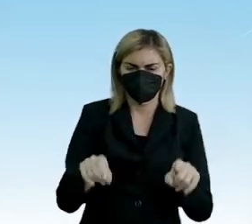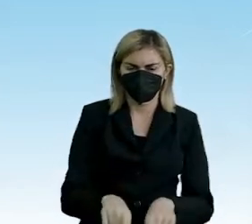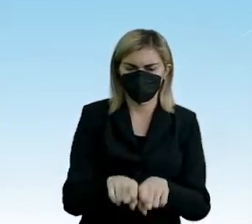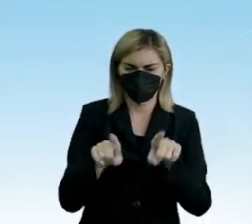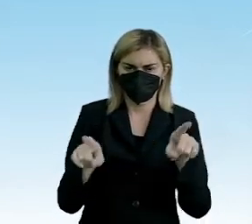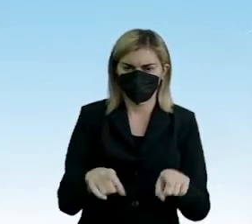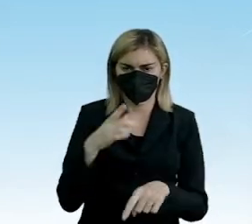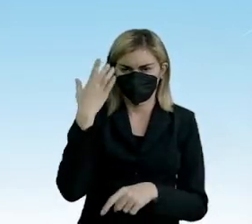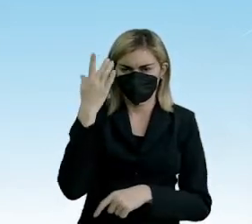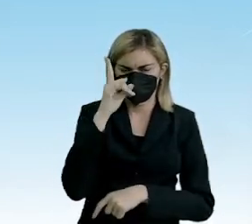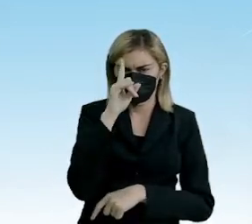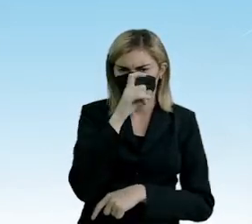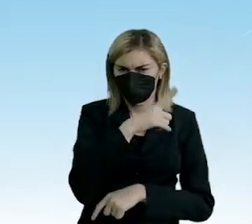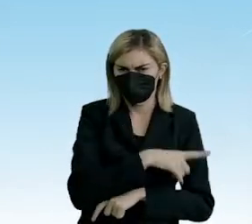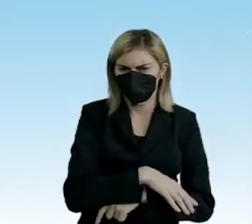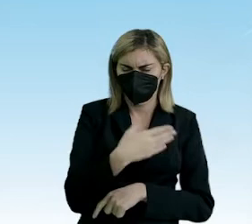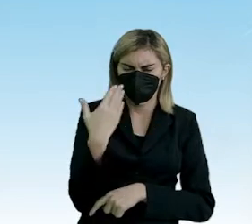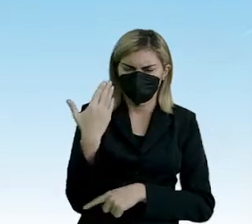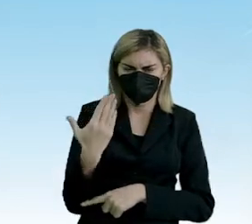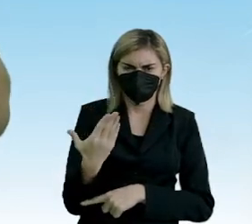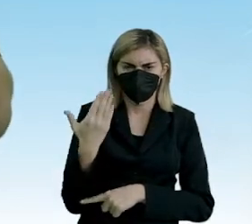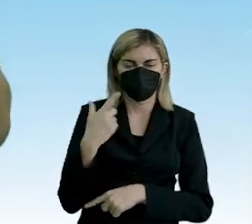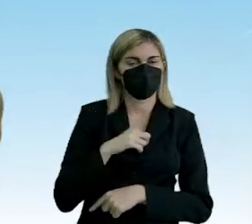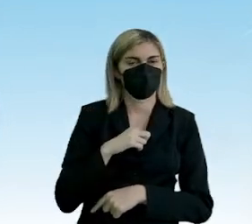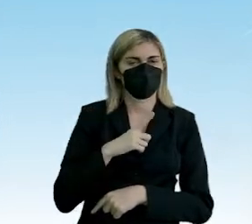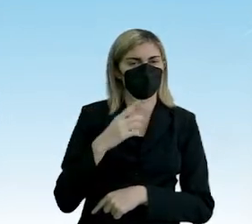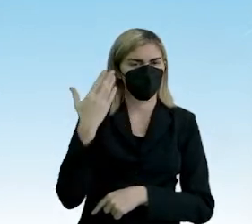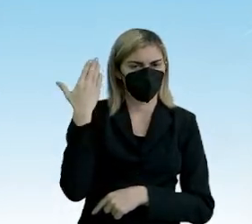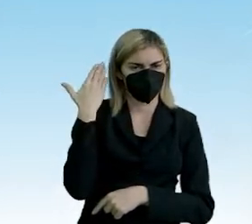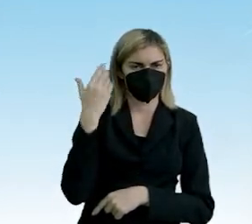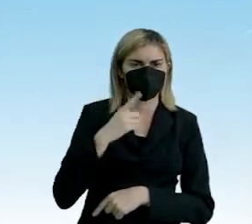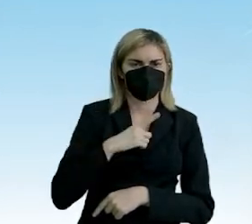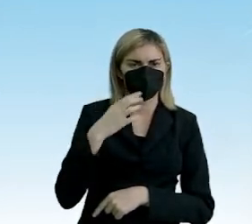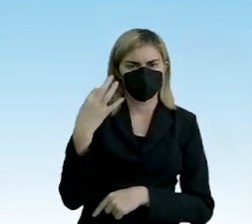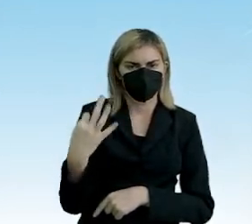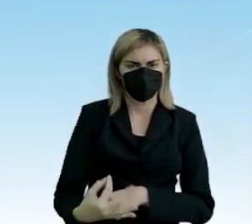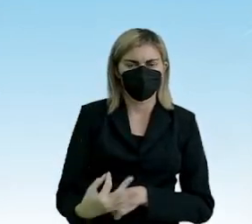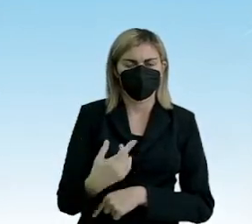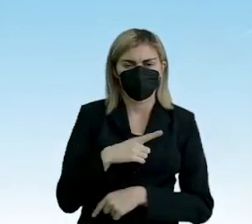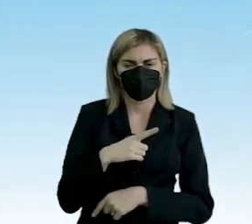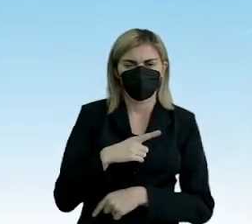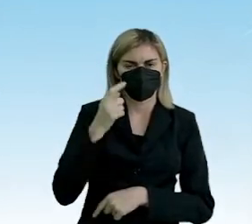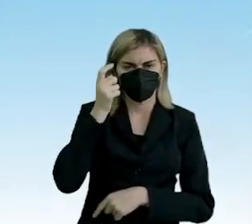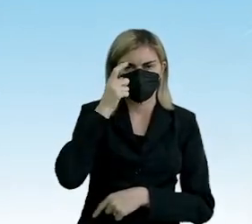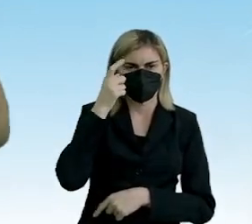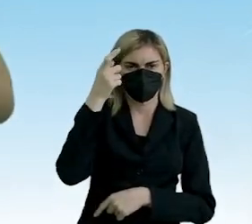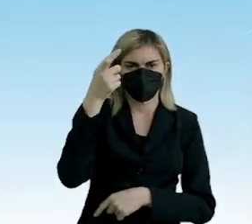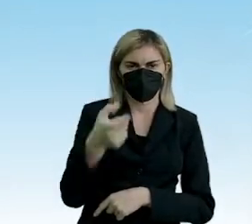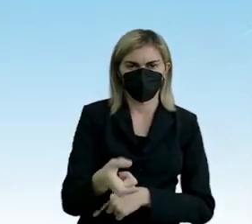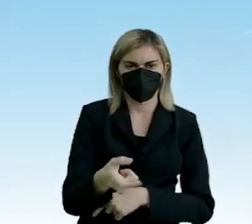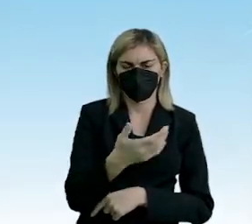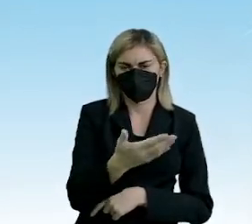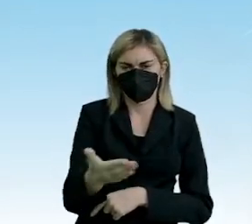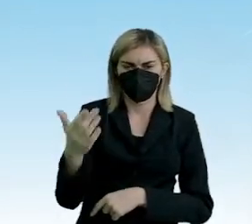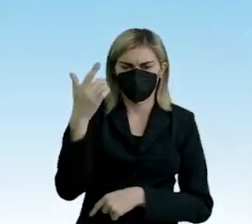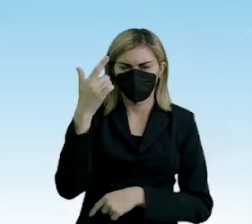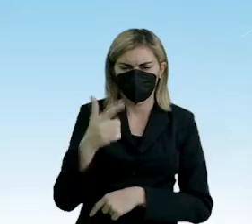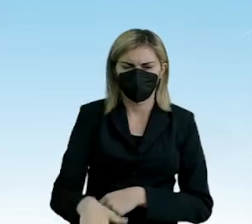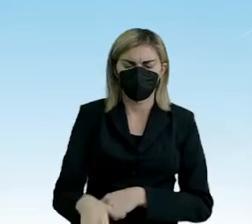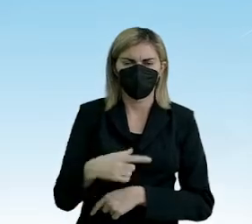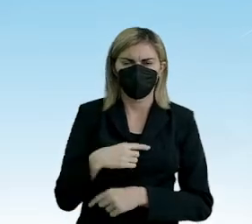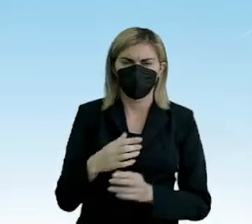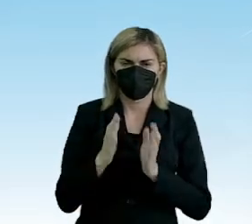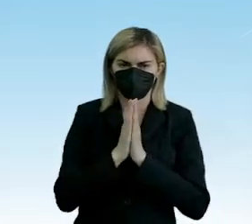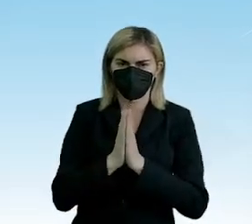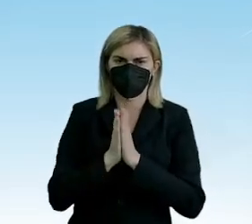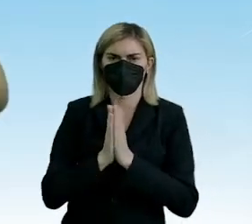que acham difícil, certo? Então, isso aí é justamente a intencionalidade. Mais uma vez, por